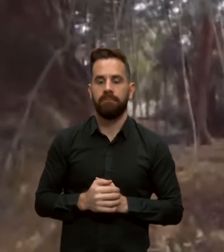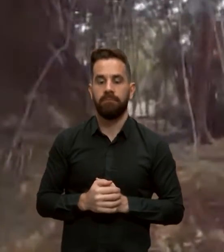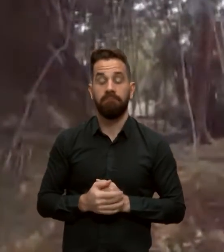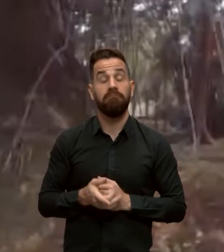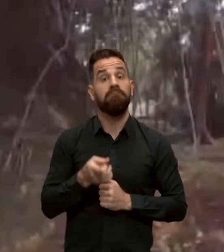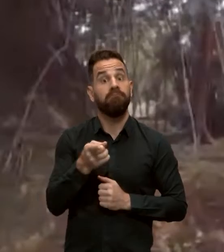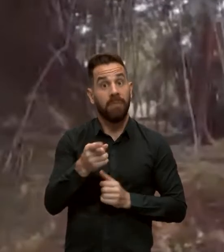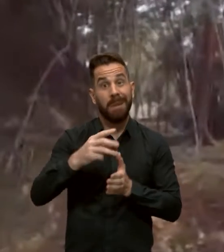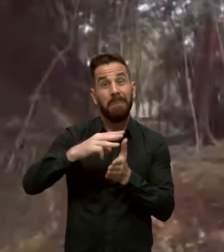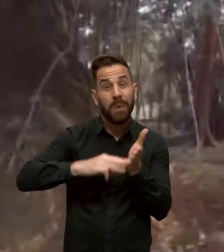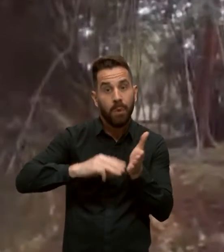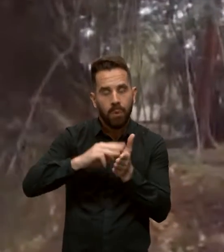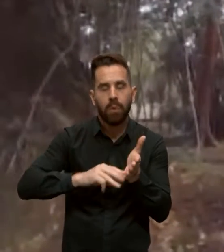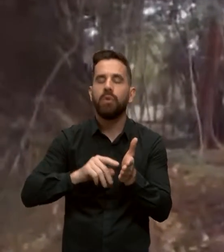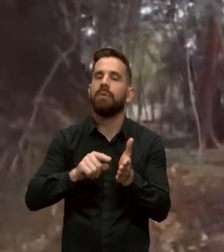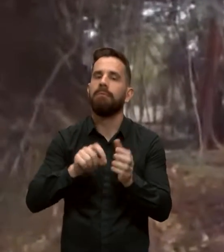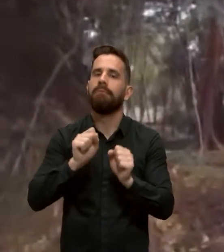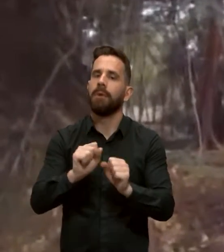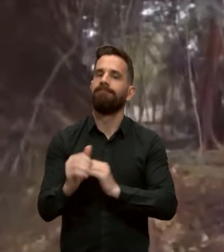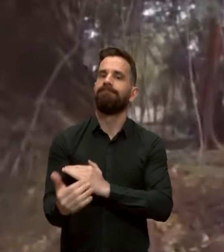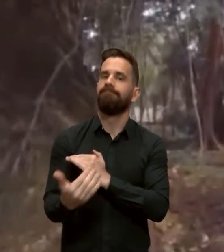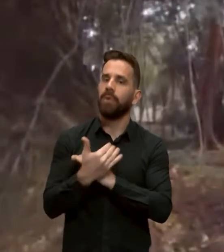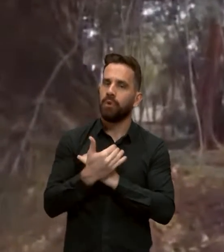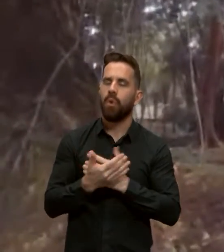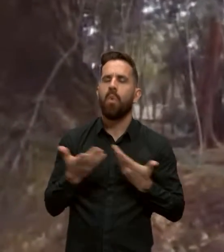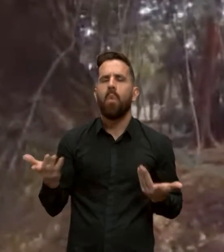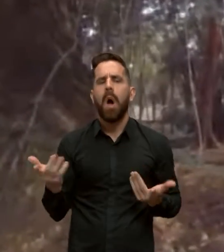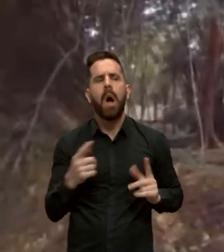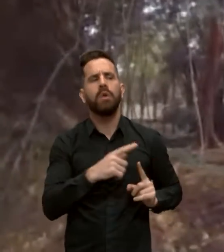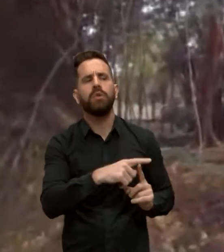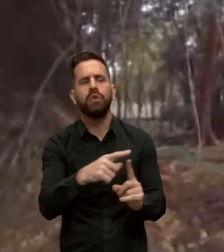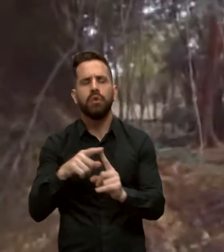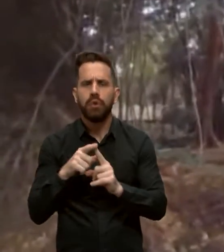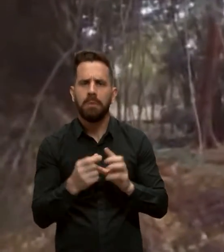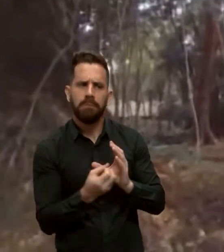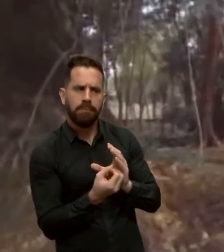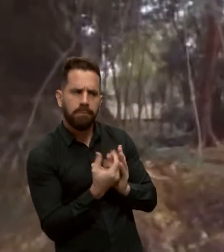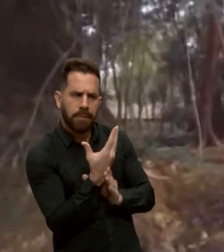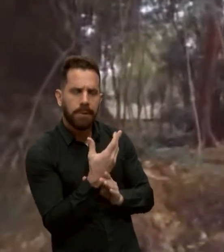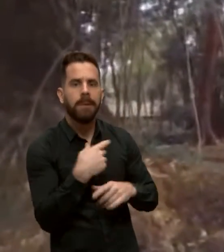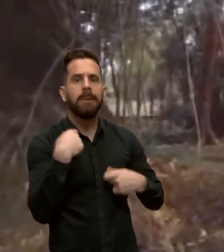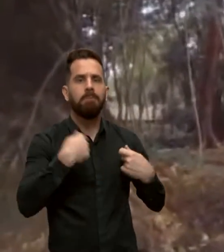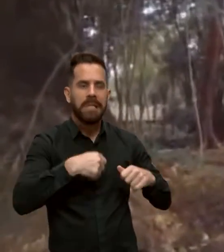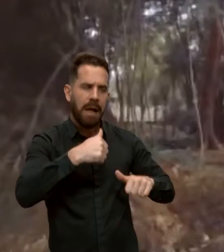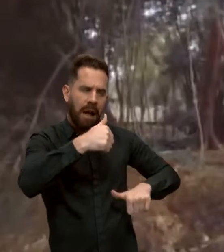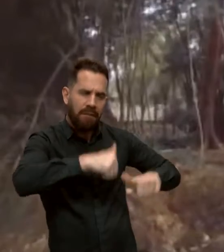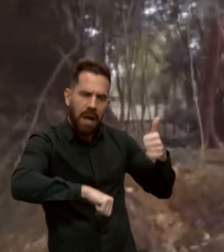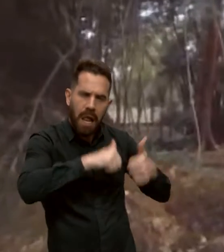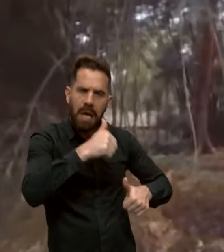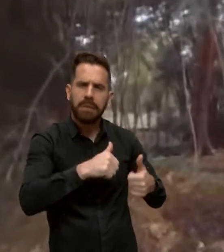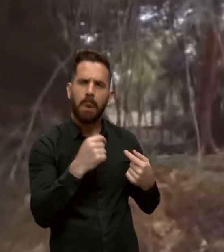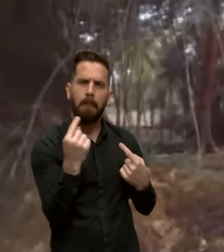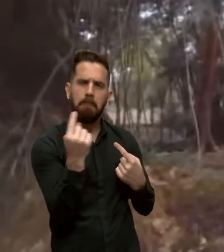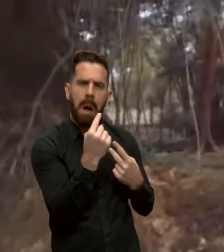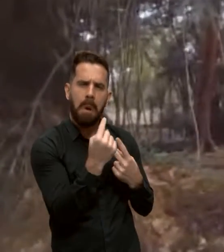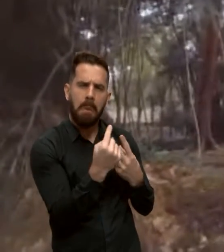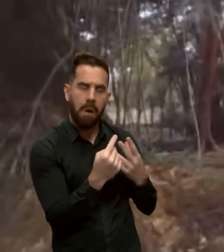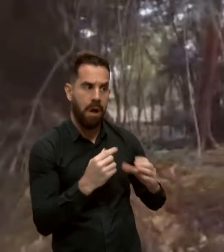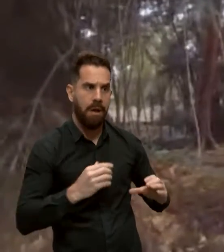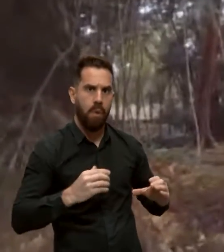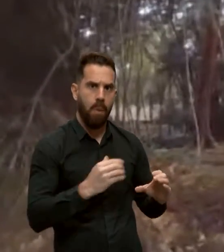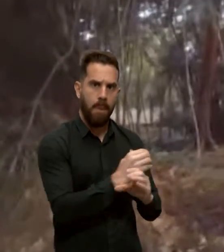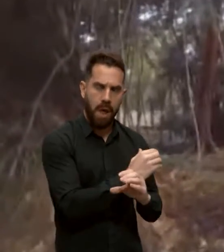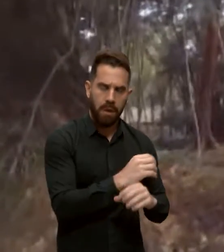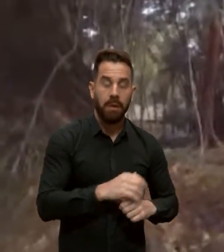auxiliam na identificação de quais espécies precisam ser contempladas com avaliações integrais, e evitam